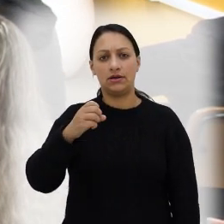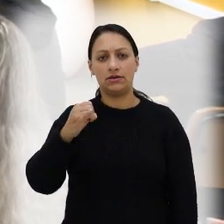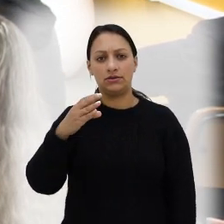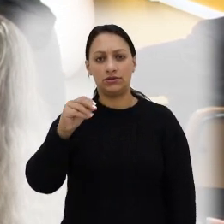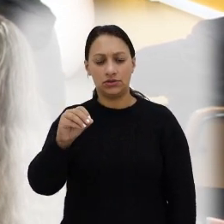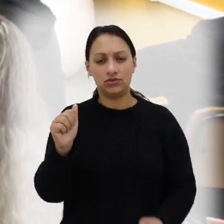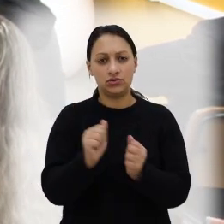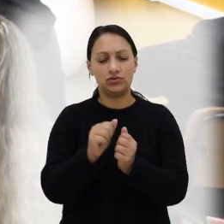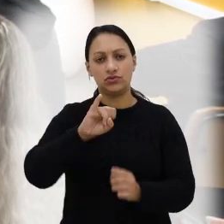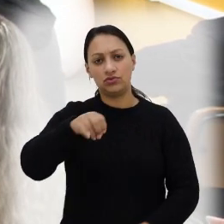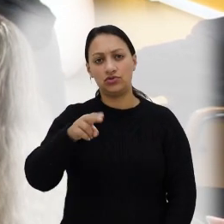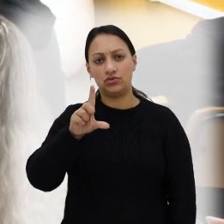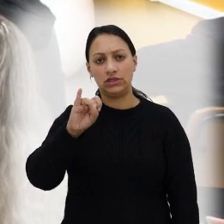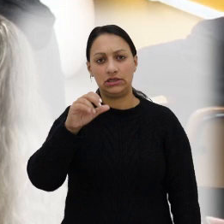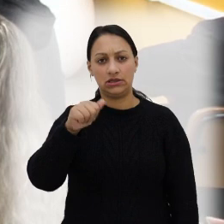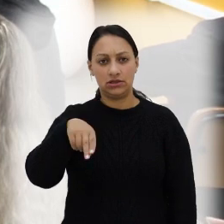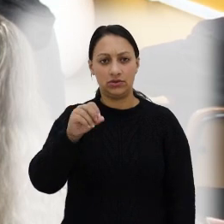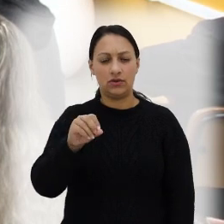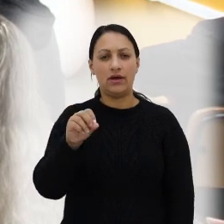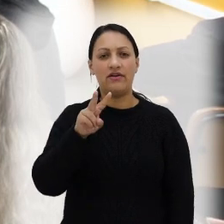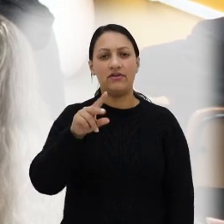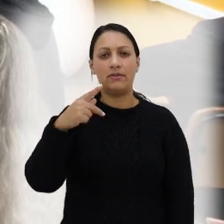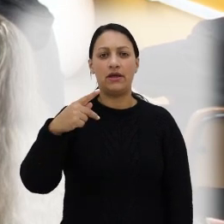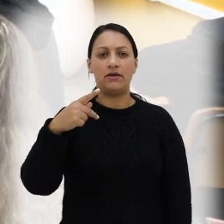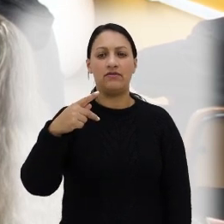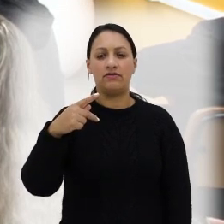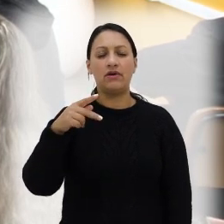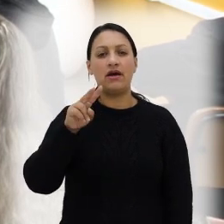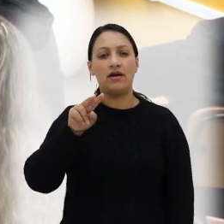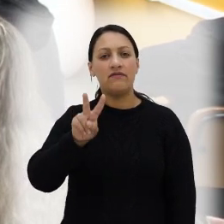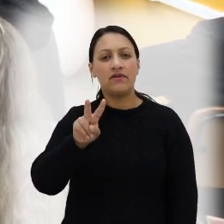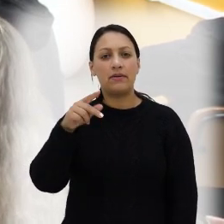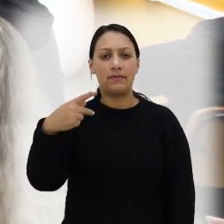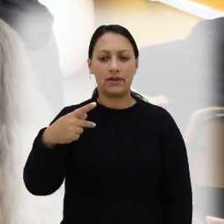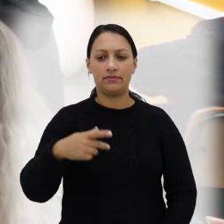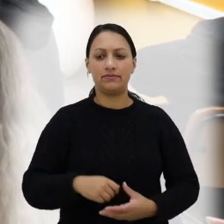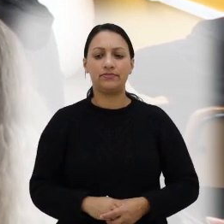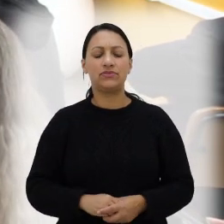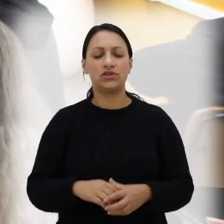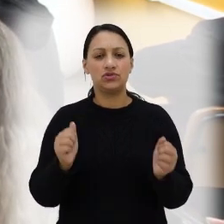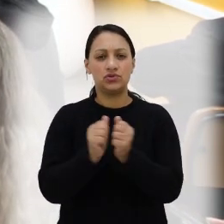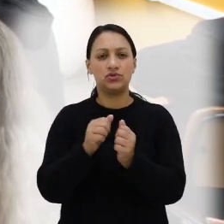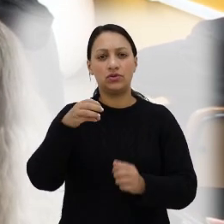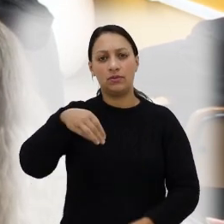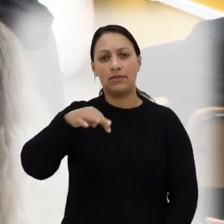com o Juliano e com o Matheus, que não está aqui.